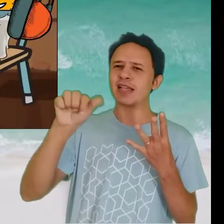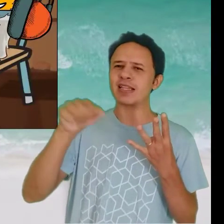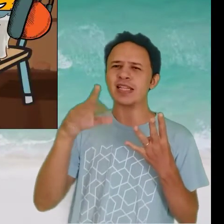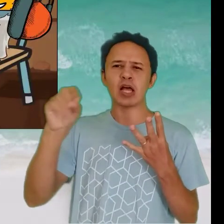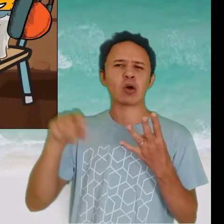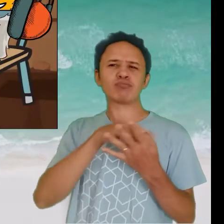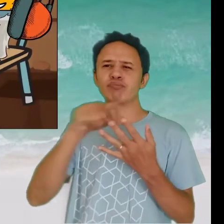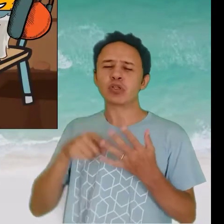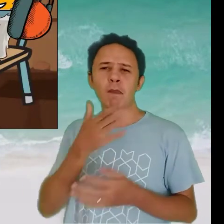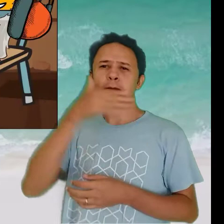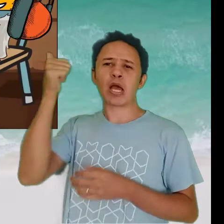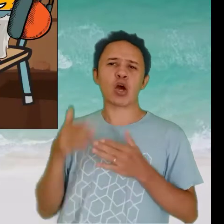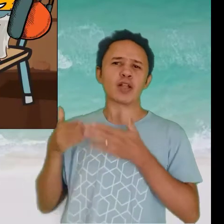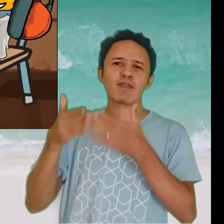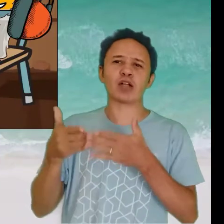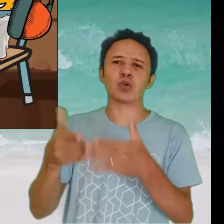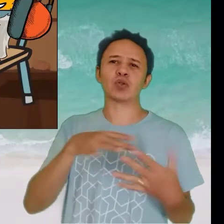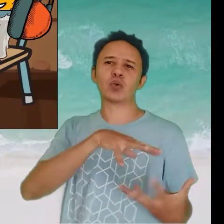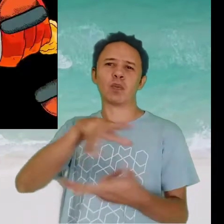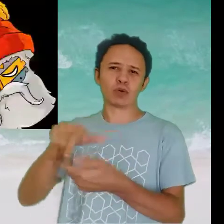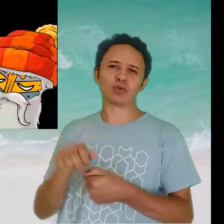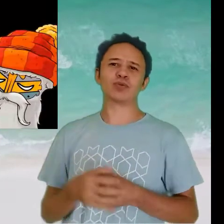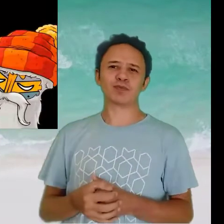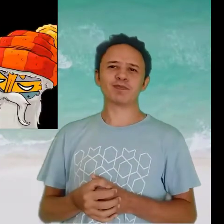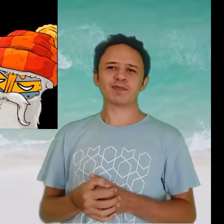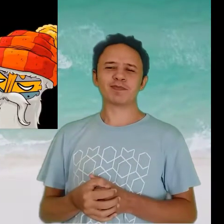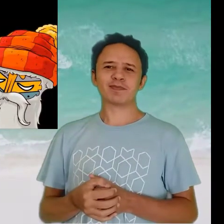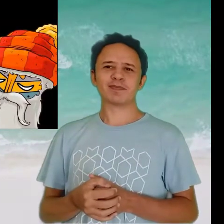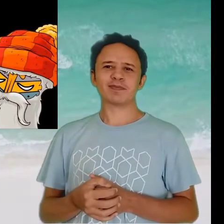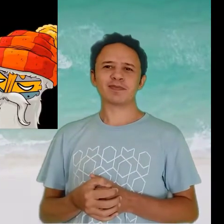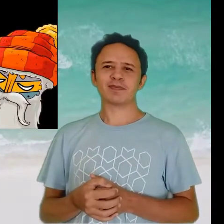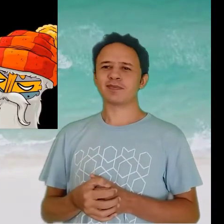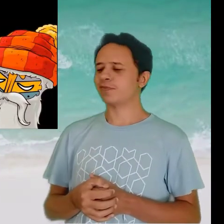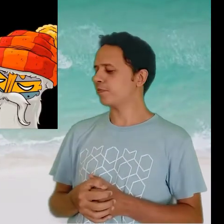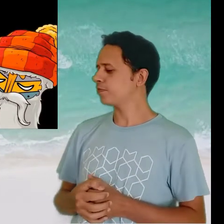Fernão de Magalhães, os melhores navegadores do mundo.